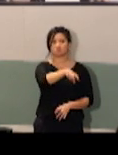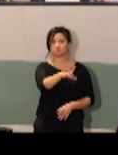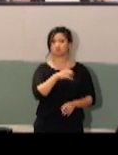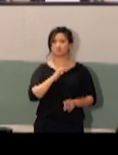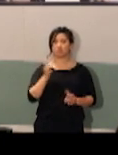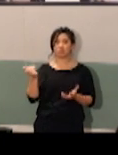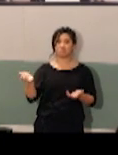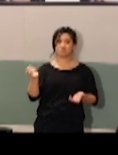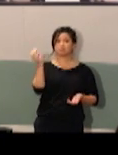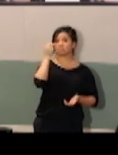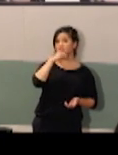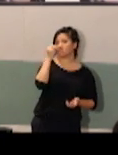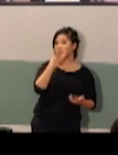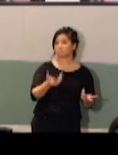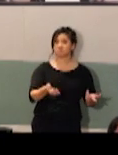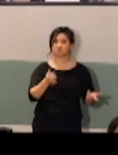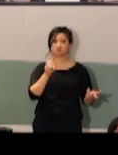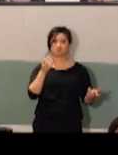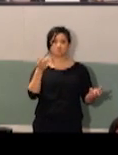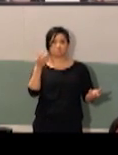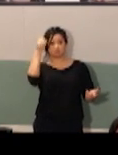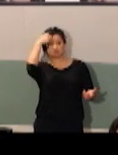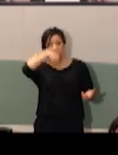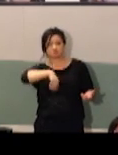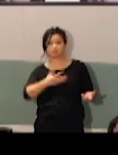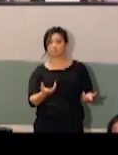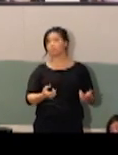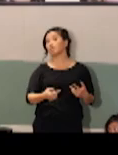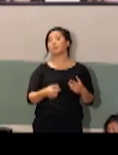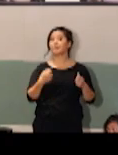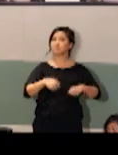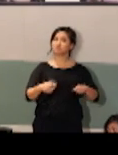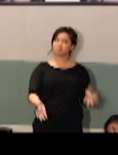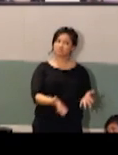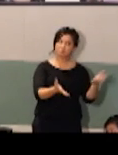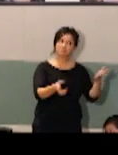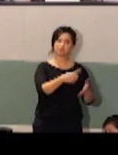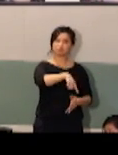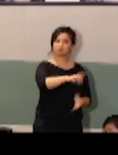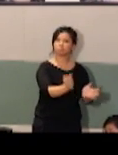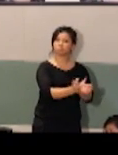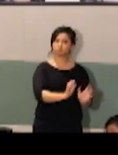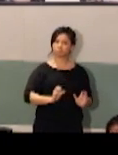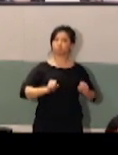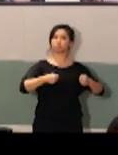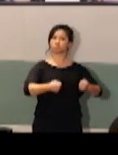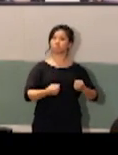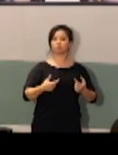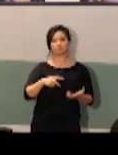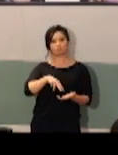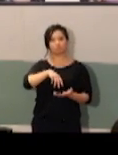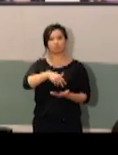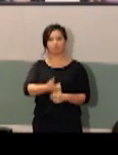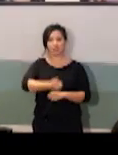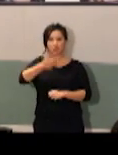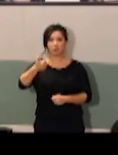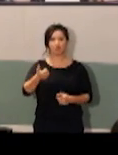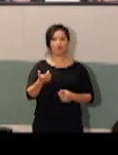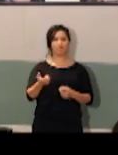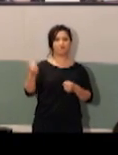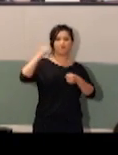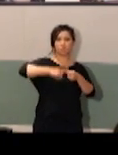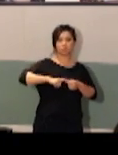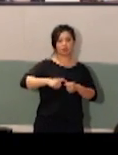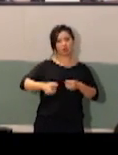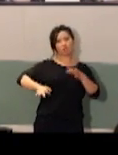do nosso quadro de policiais e aí sim tê-los na rua de forma organizada, resgatando a disciplina e